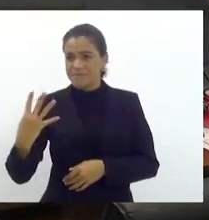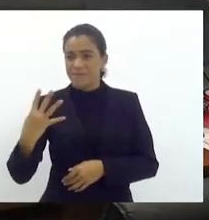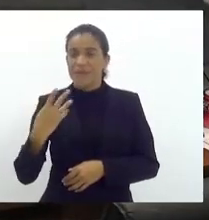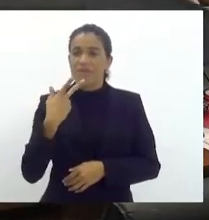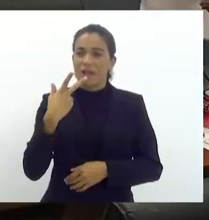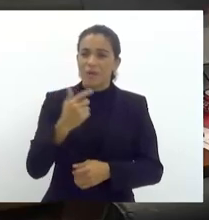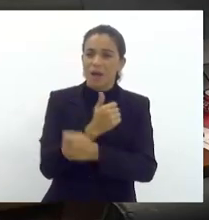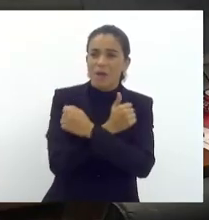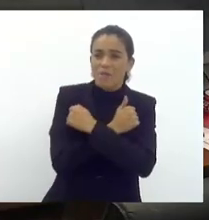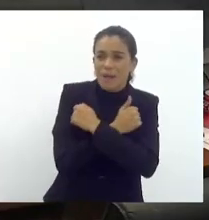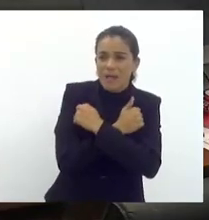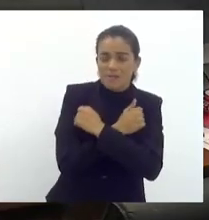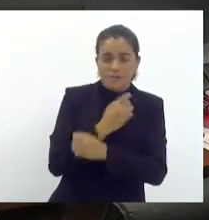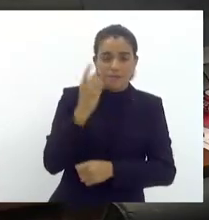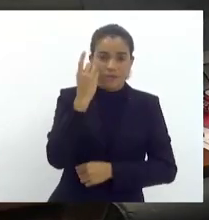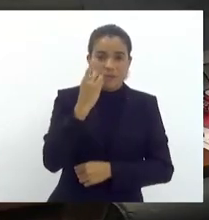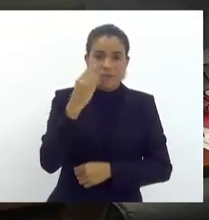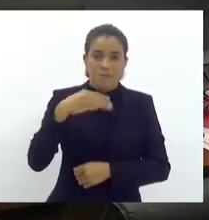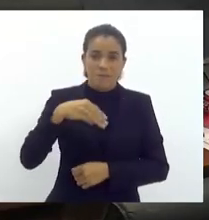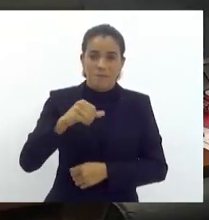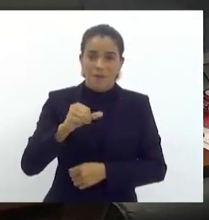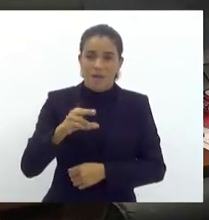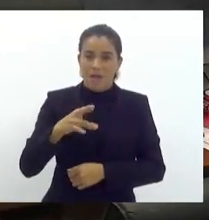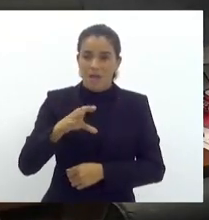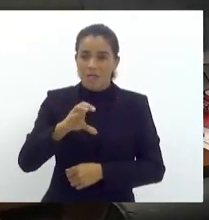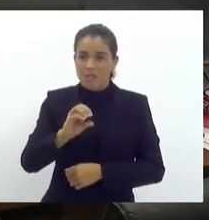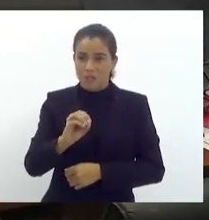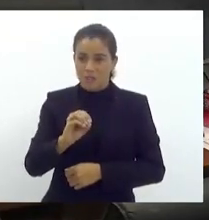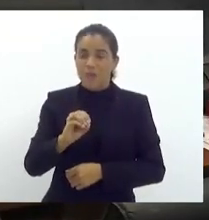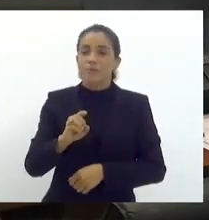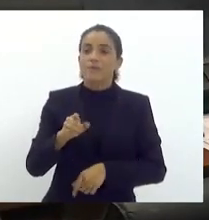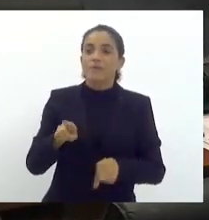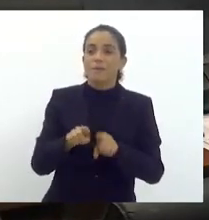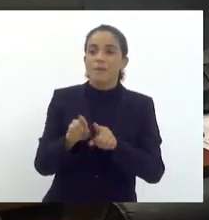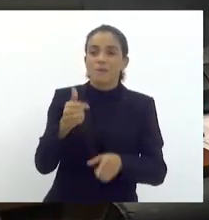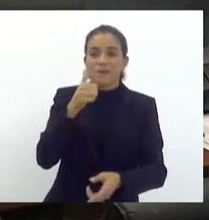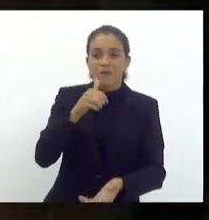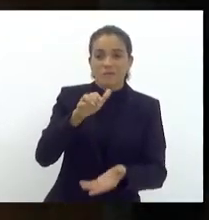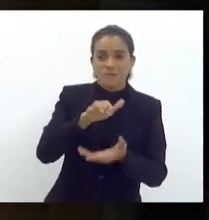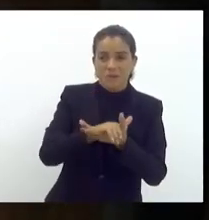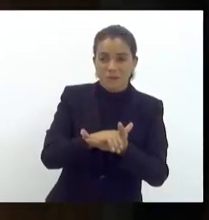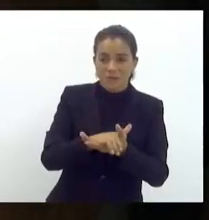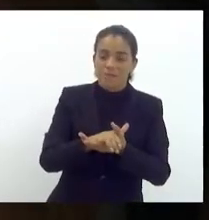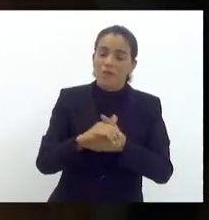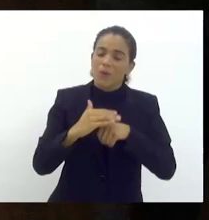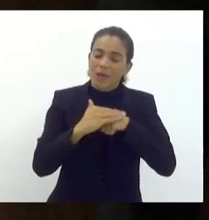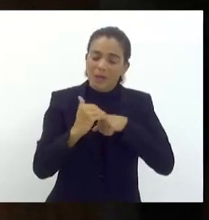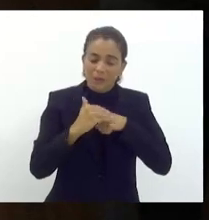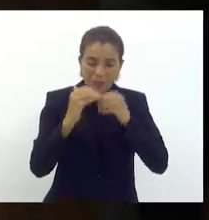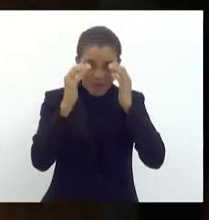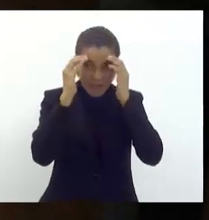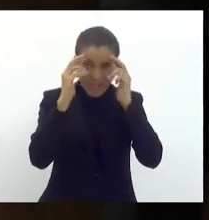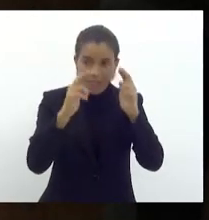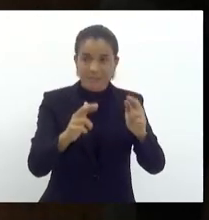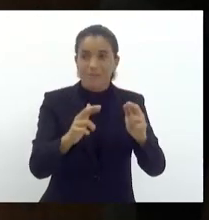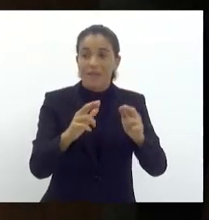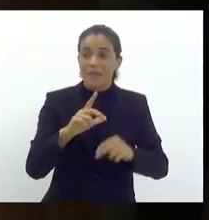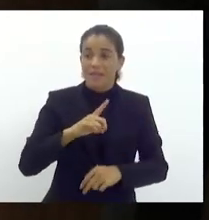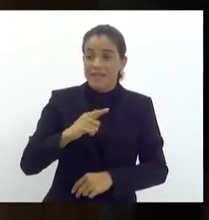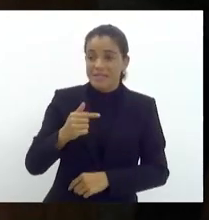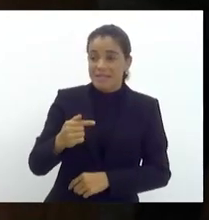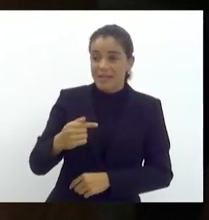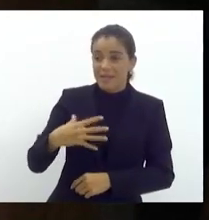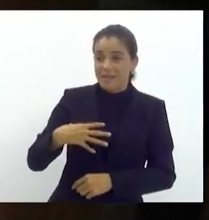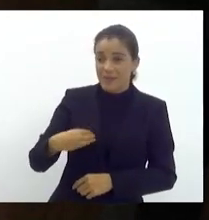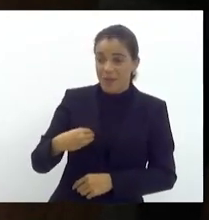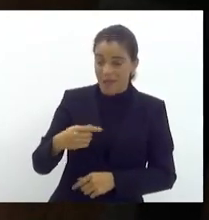mandar um abraço para o deputado Márcio Gualberto para a esposa dele Renato e dizer com todo carinho e respeito que tem por ele se ele tem sete filhos